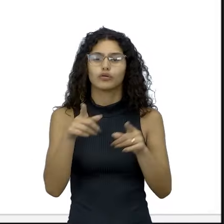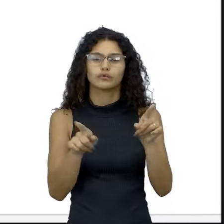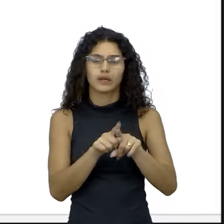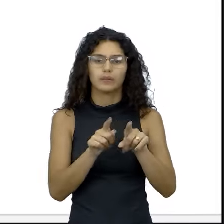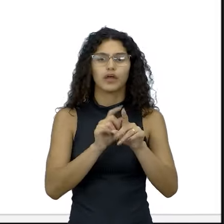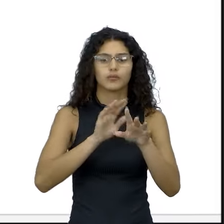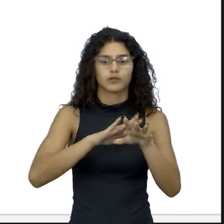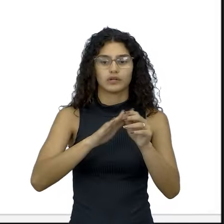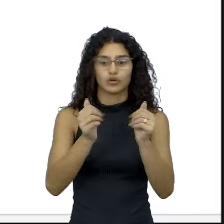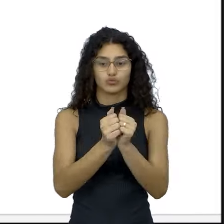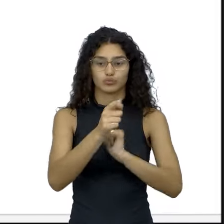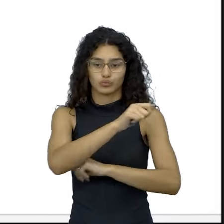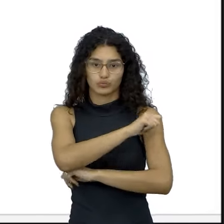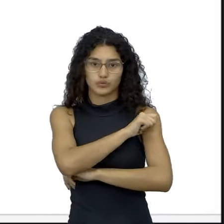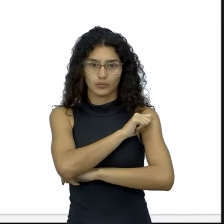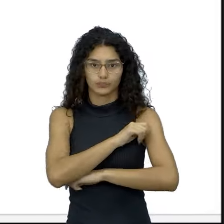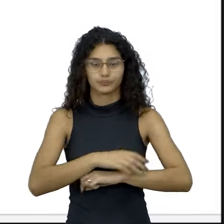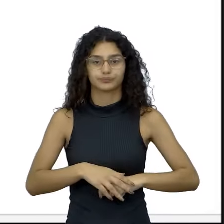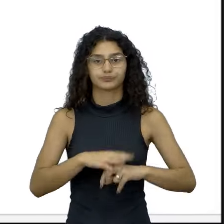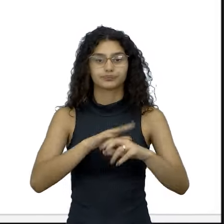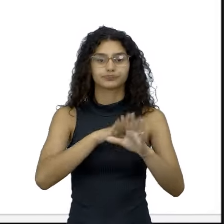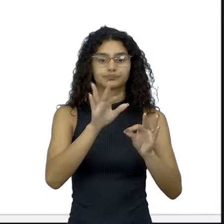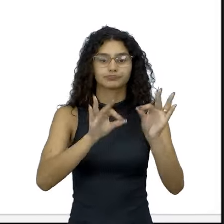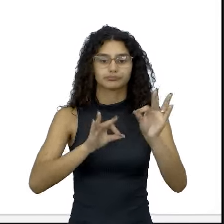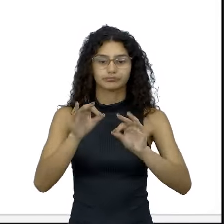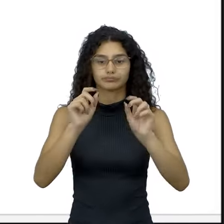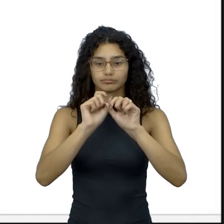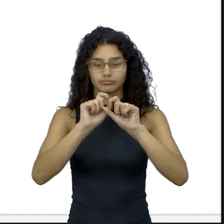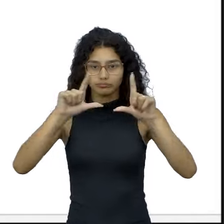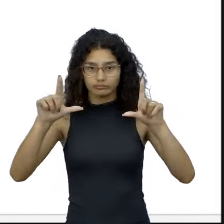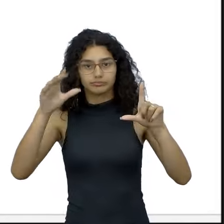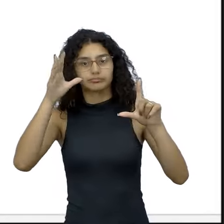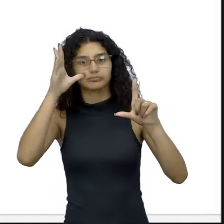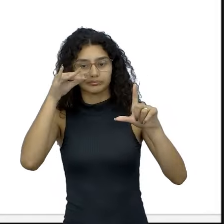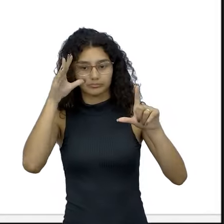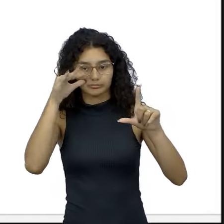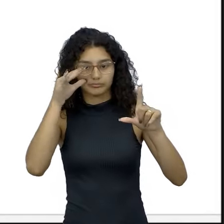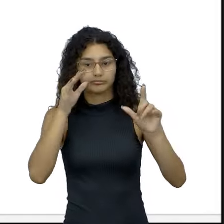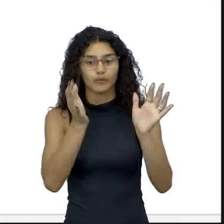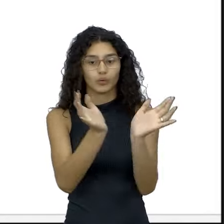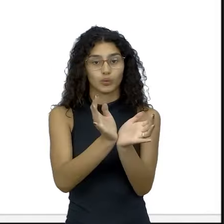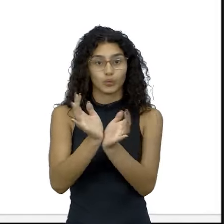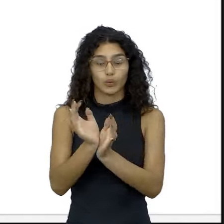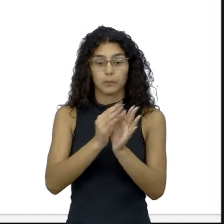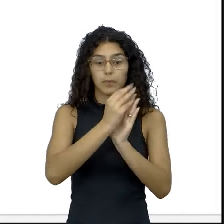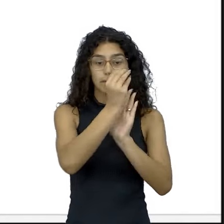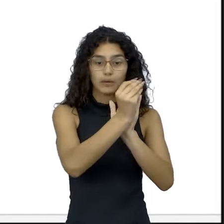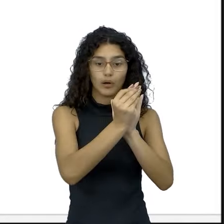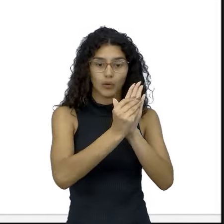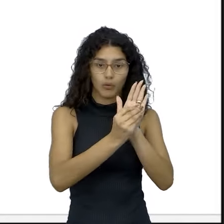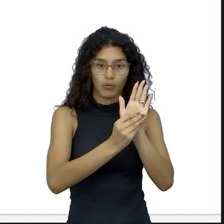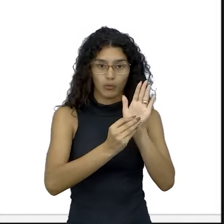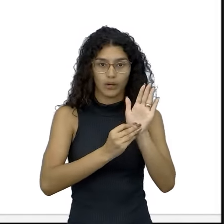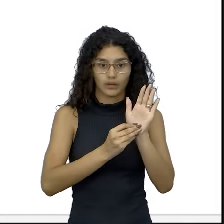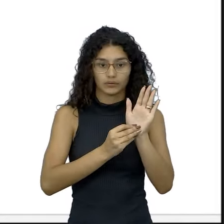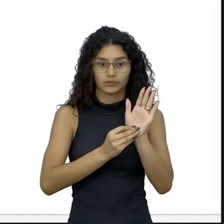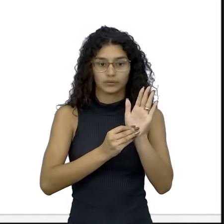de realizar com os estudantes. Eles irão organizar, então, o mural de curiosidades da turma, colocando os verbetes